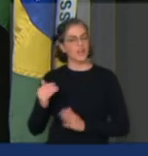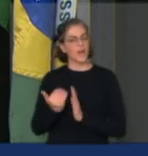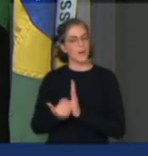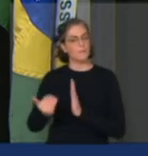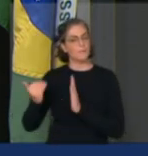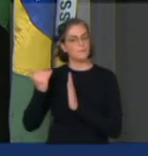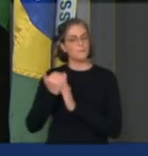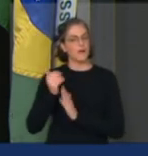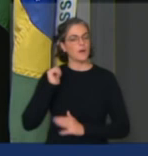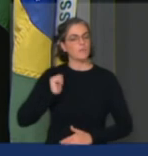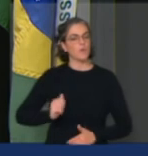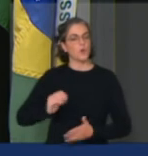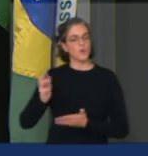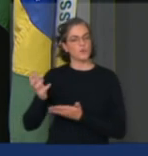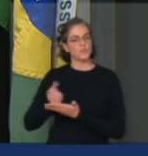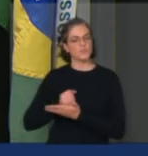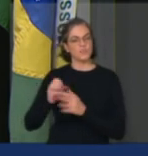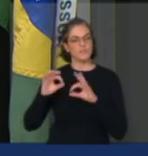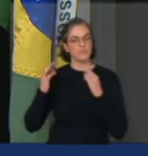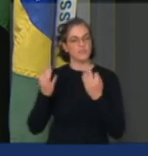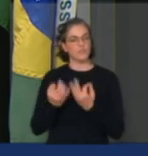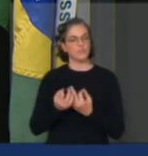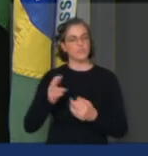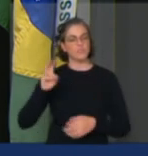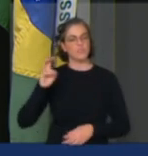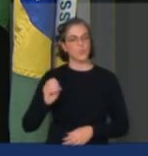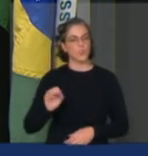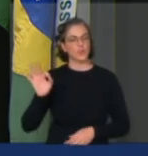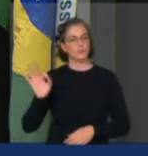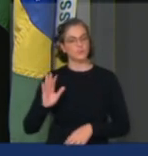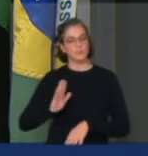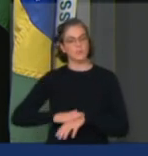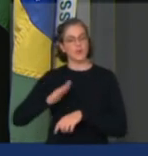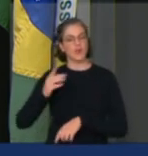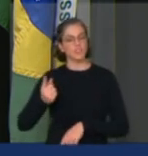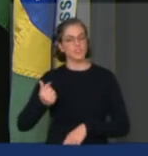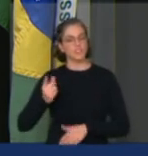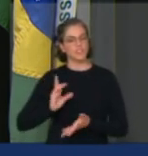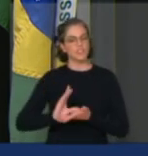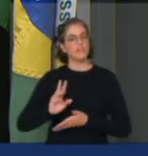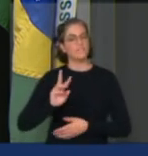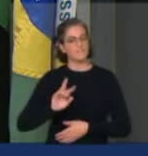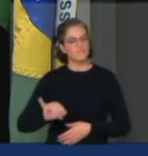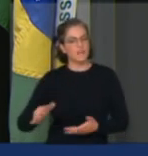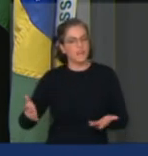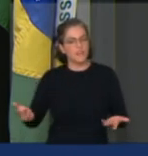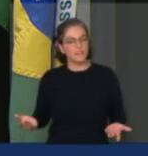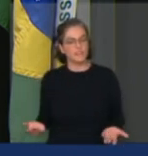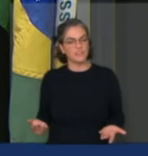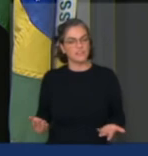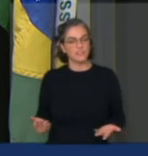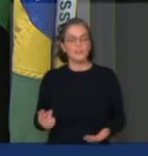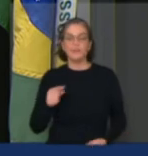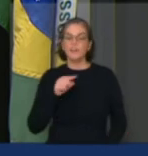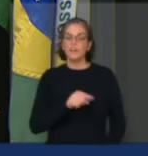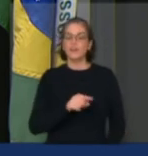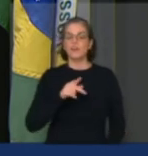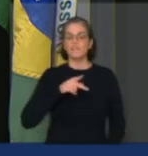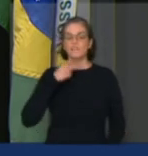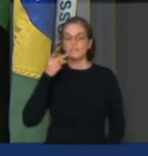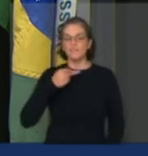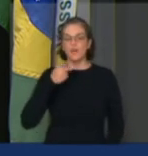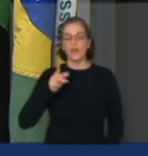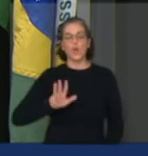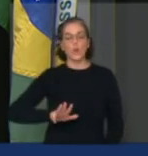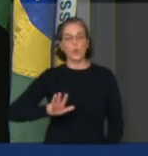Família, torná-lo 50% com valor mais alto. E ele falando que Lula